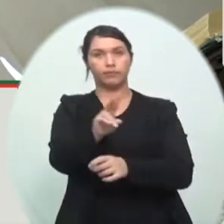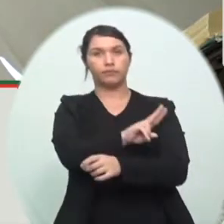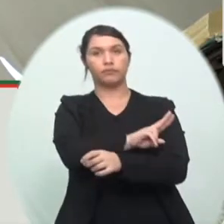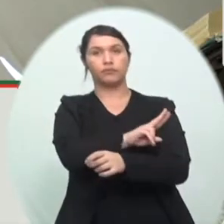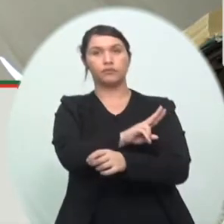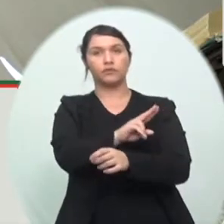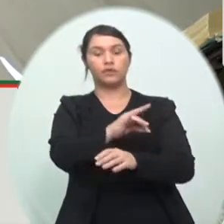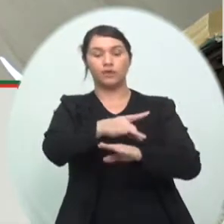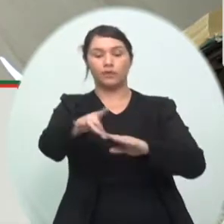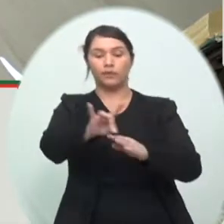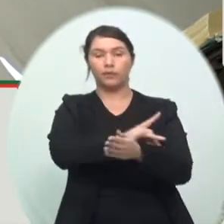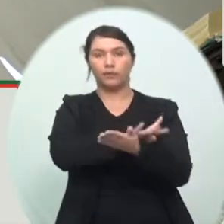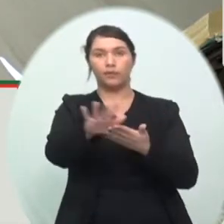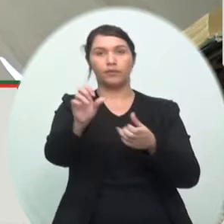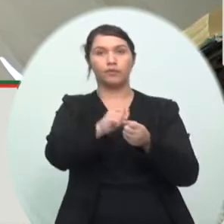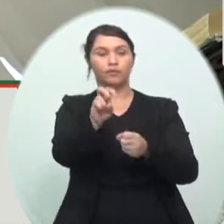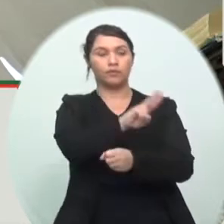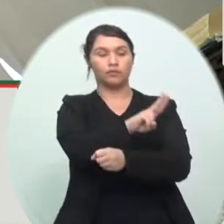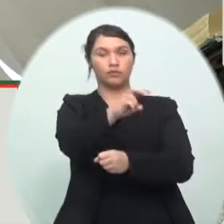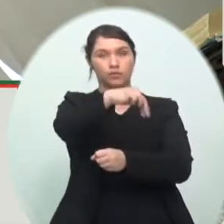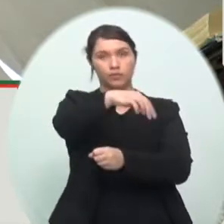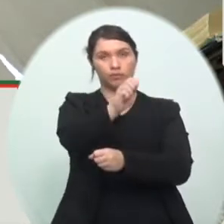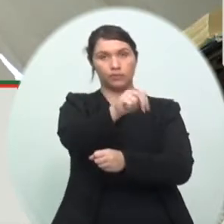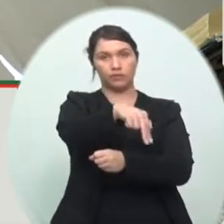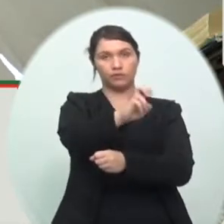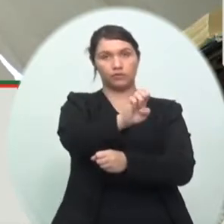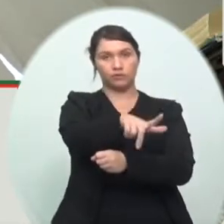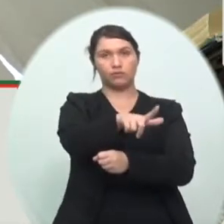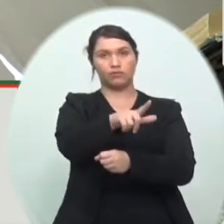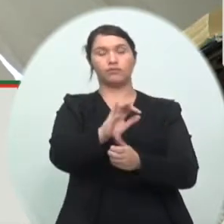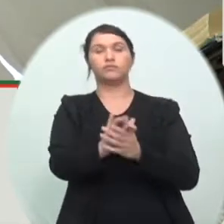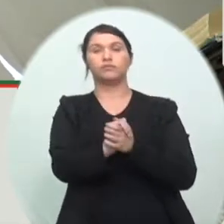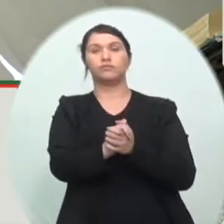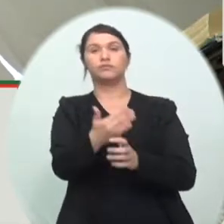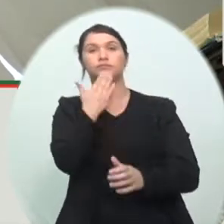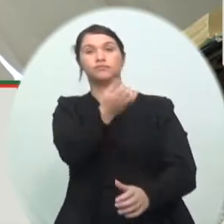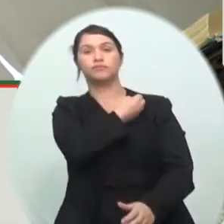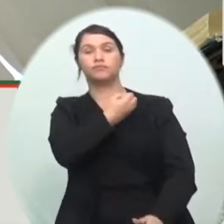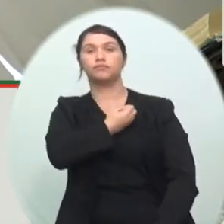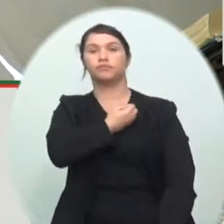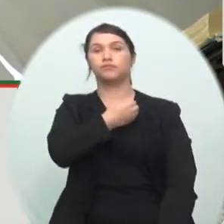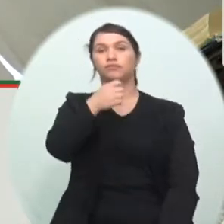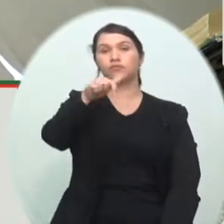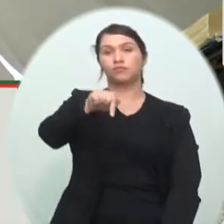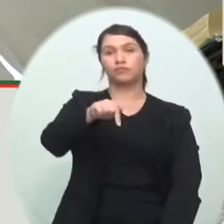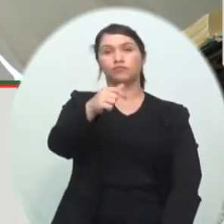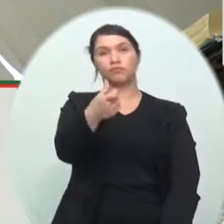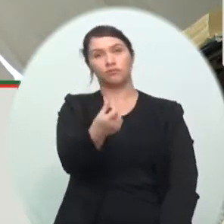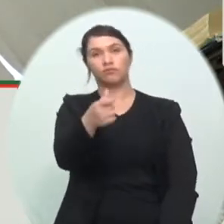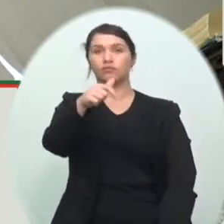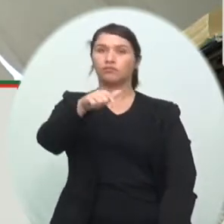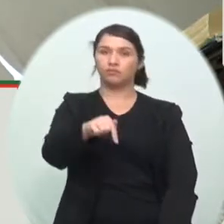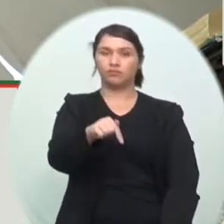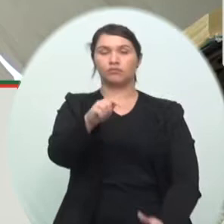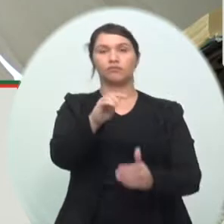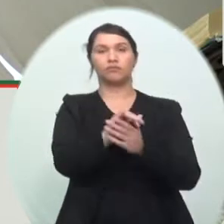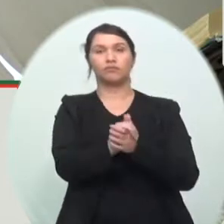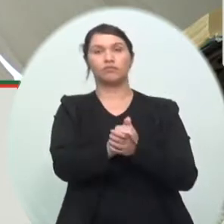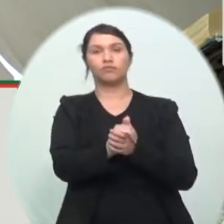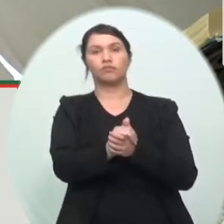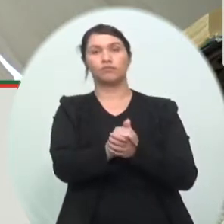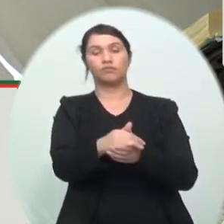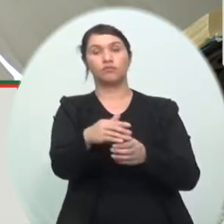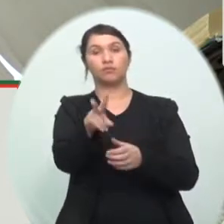posterior pavimentação da rua Manuel Broca, bairro São Simão. Indicação número 777/18,